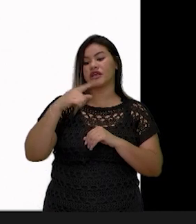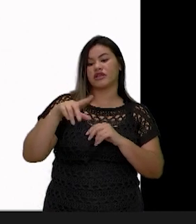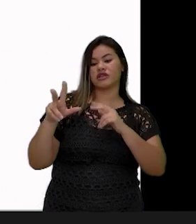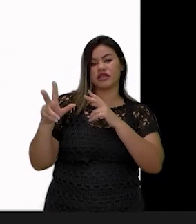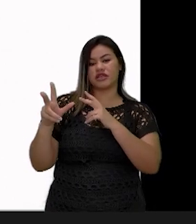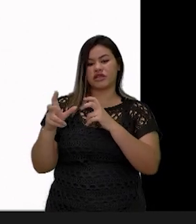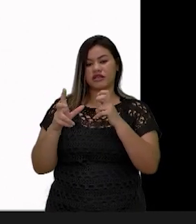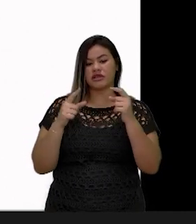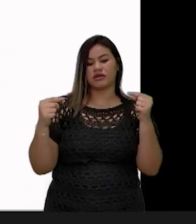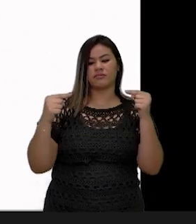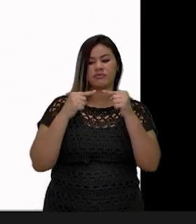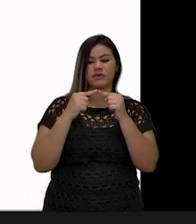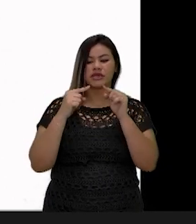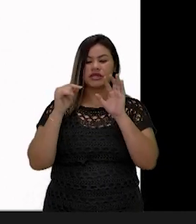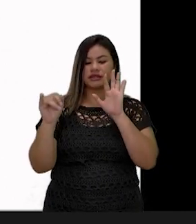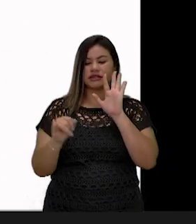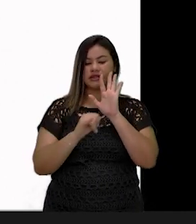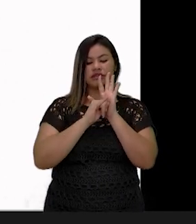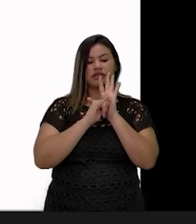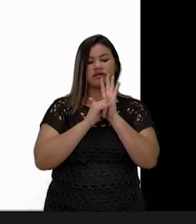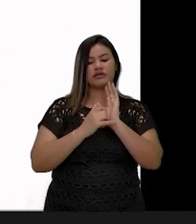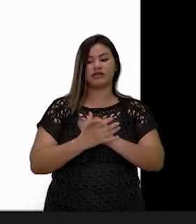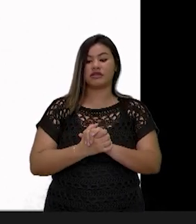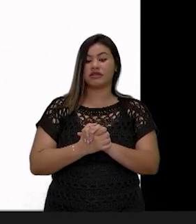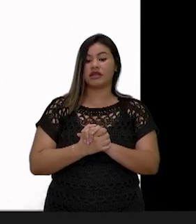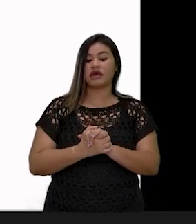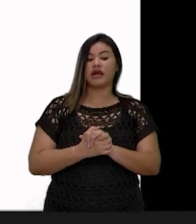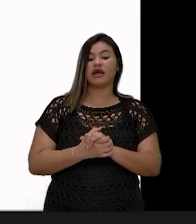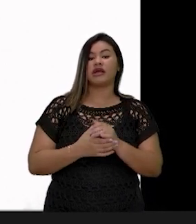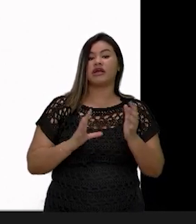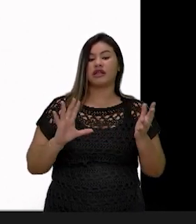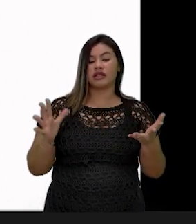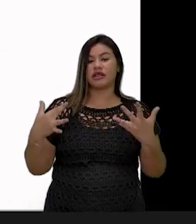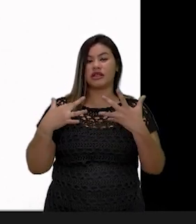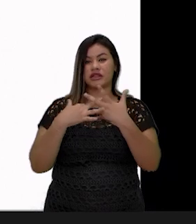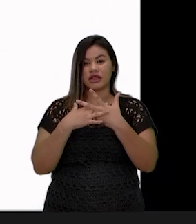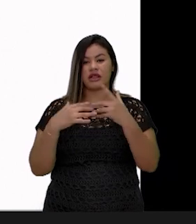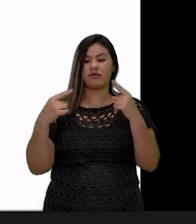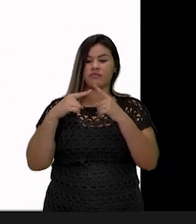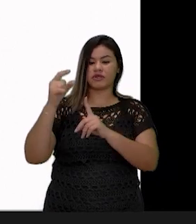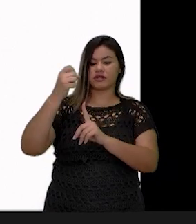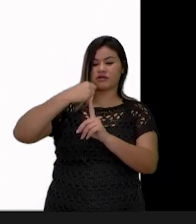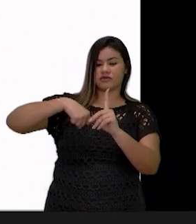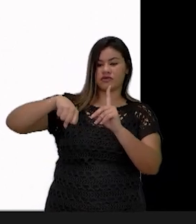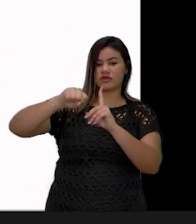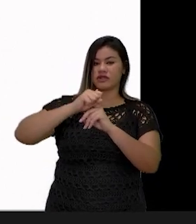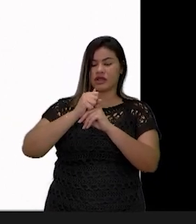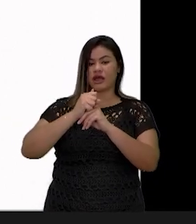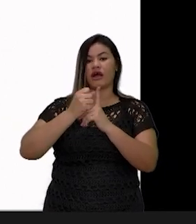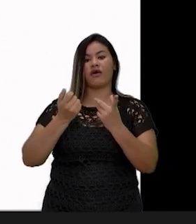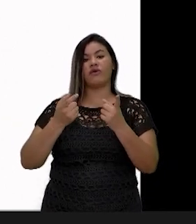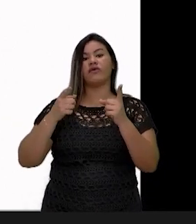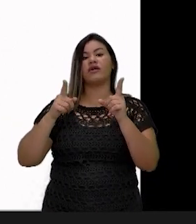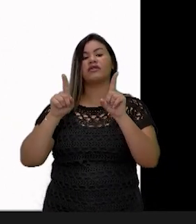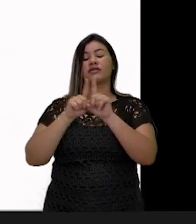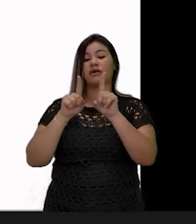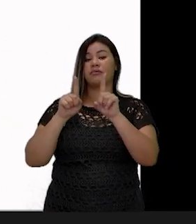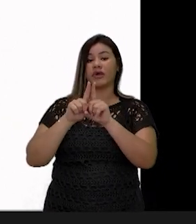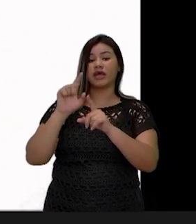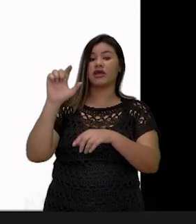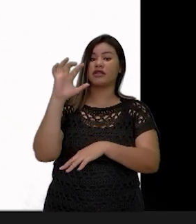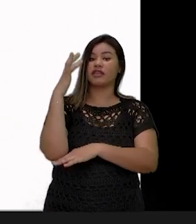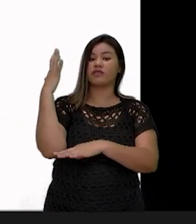O professor Eliseu, aqui falando sobre a importância de ensinar os alunos a investir na Bolsa de Valores. Certamente, né? Desde que a